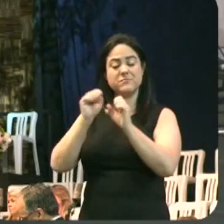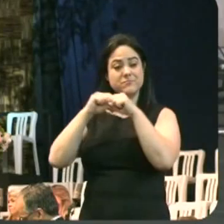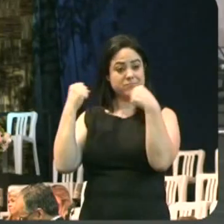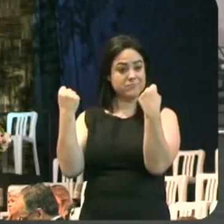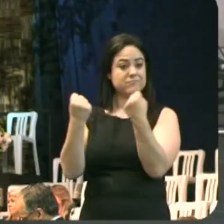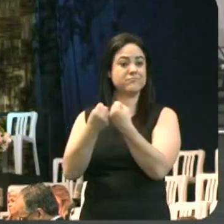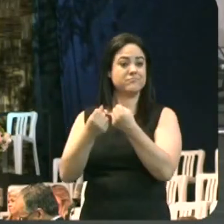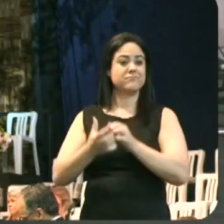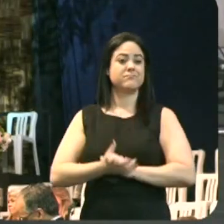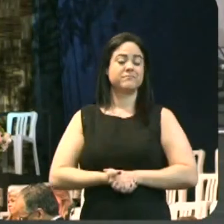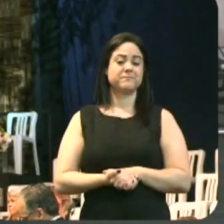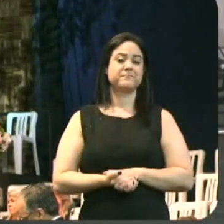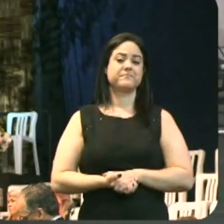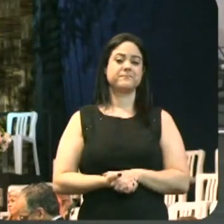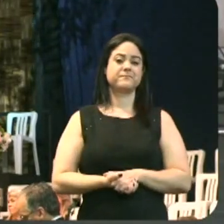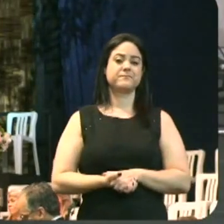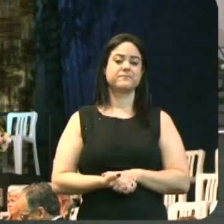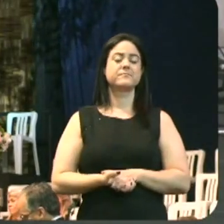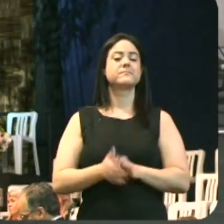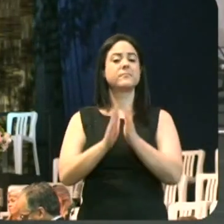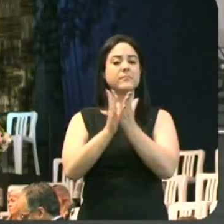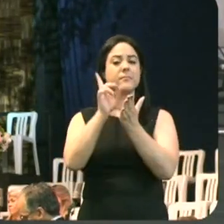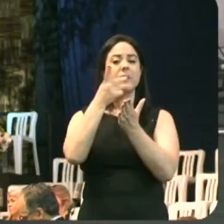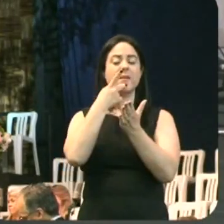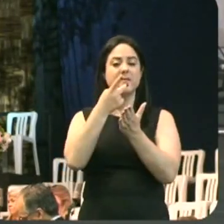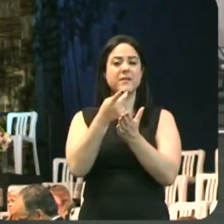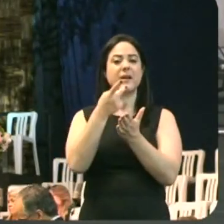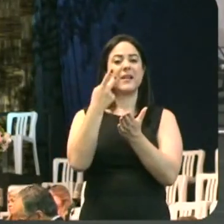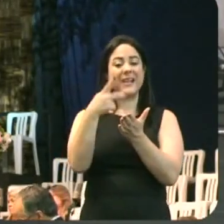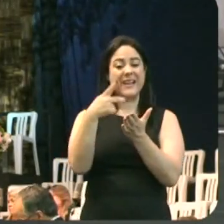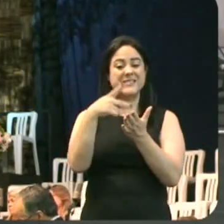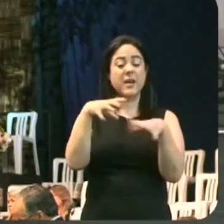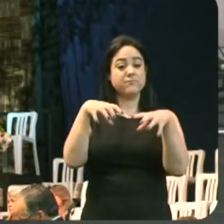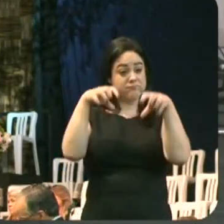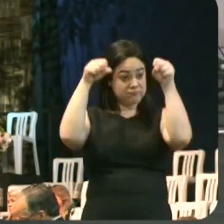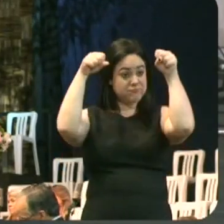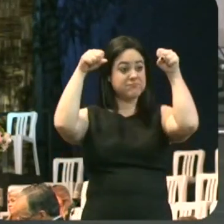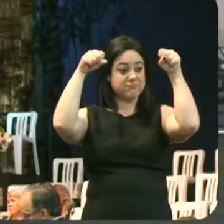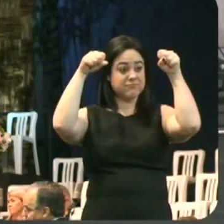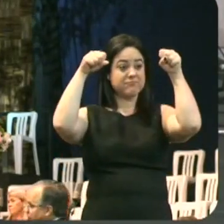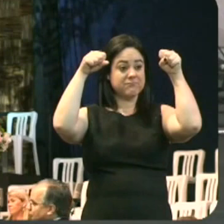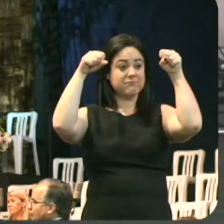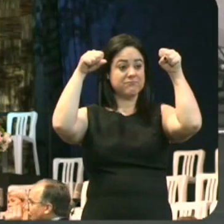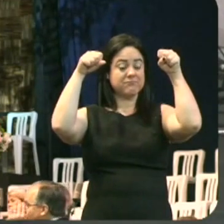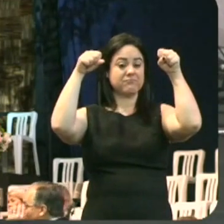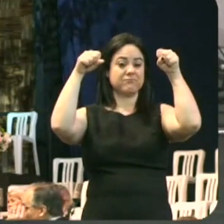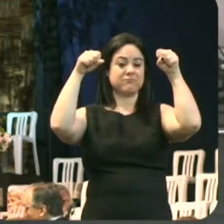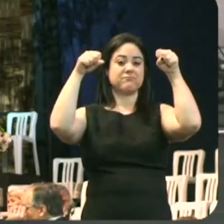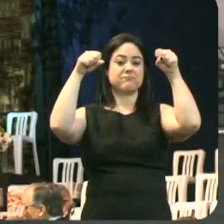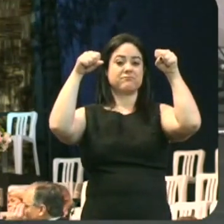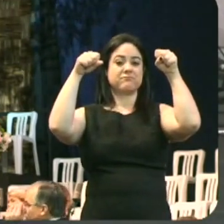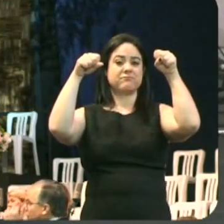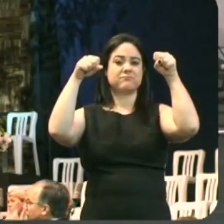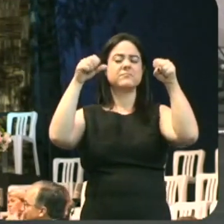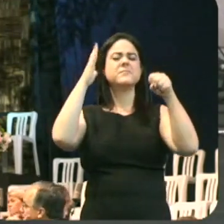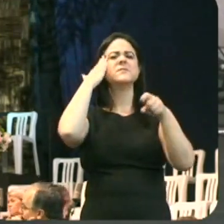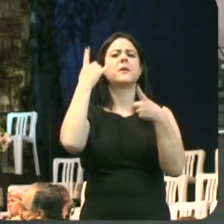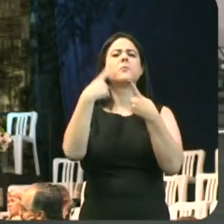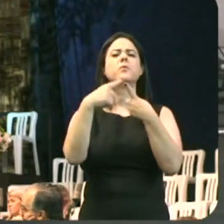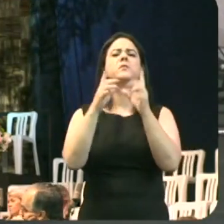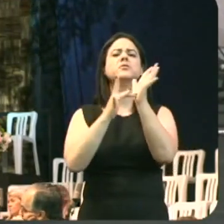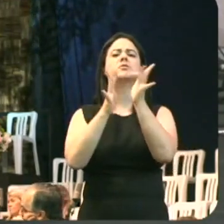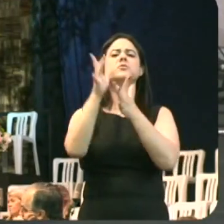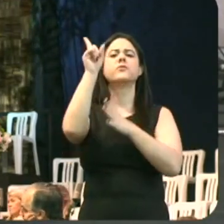sociedade. E a Bíblia diz que isso é escuridão. E sabe para que Jesus veio a